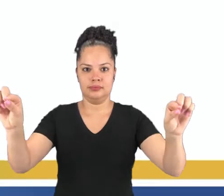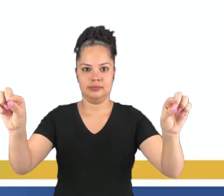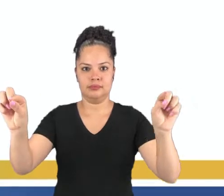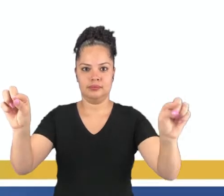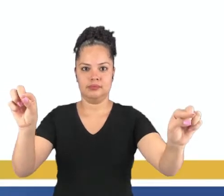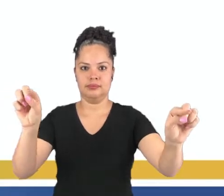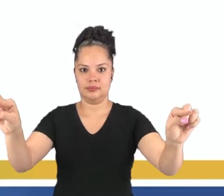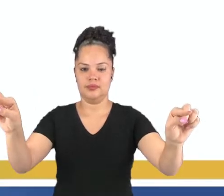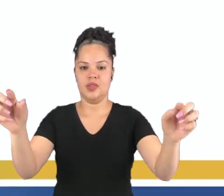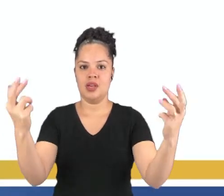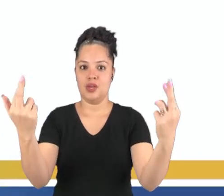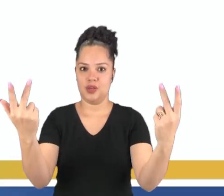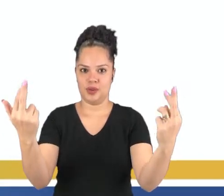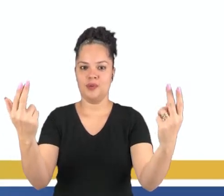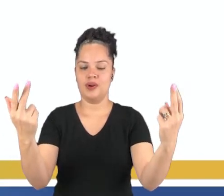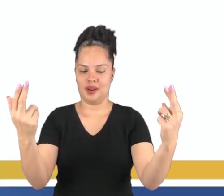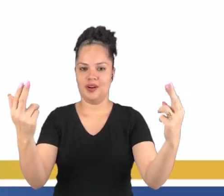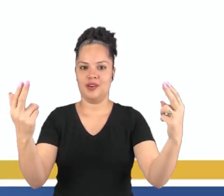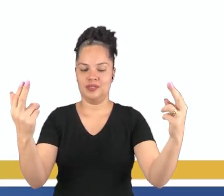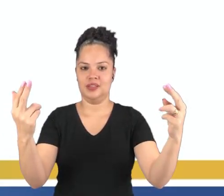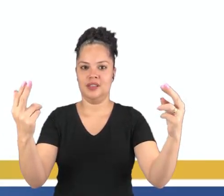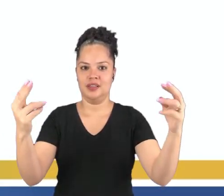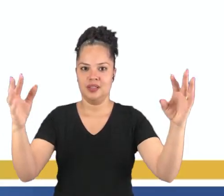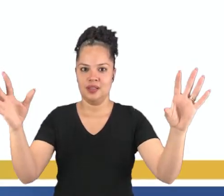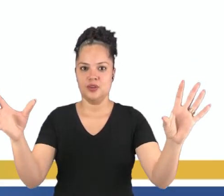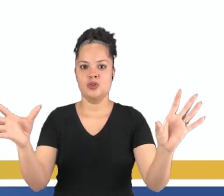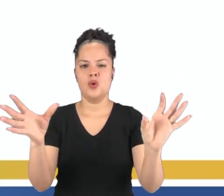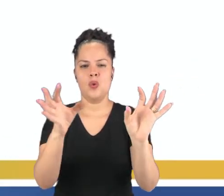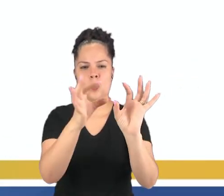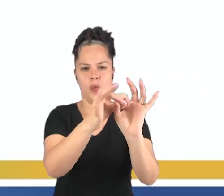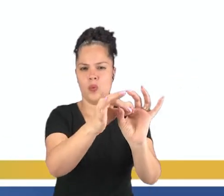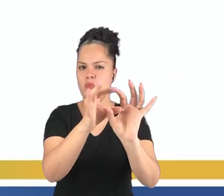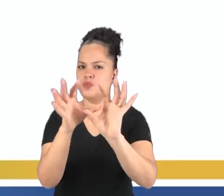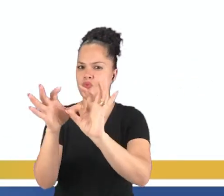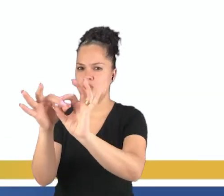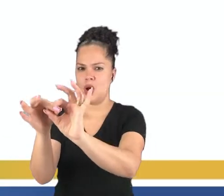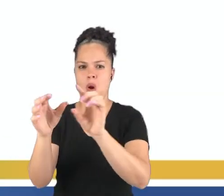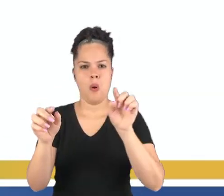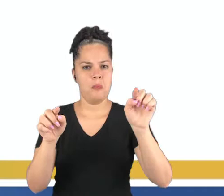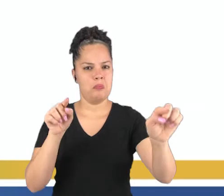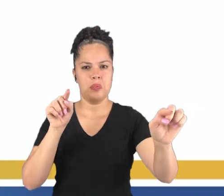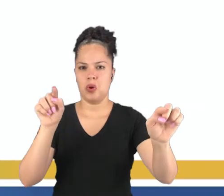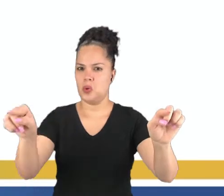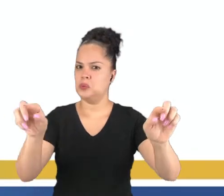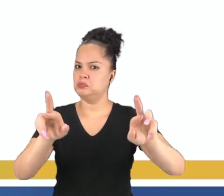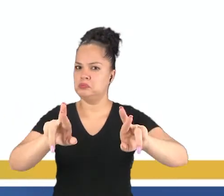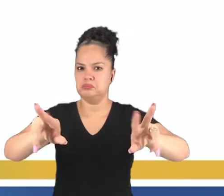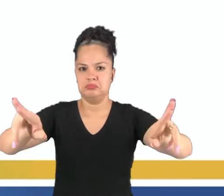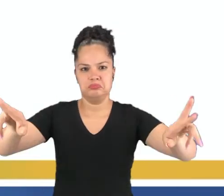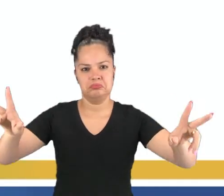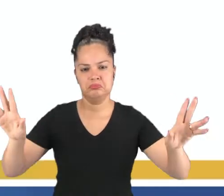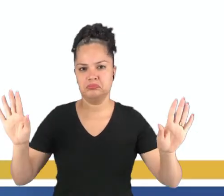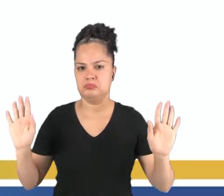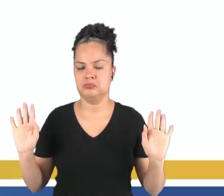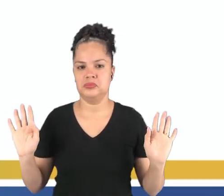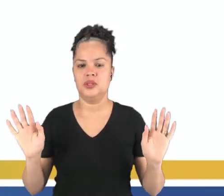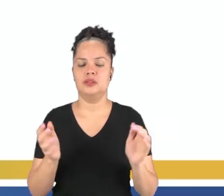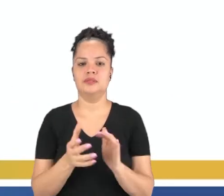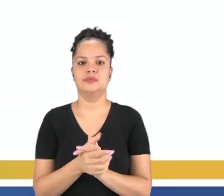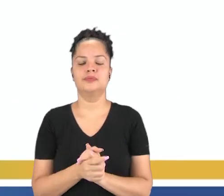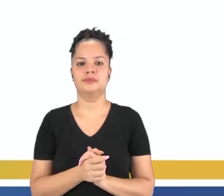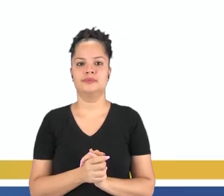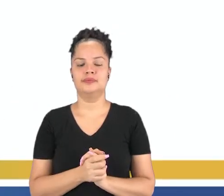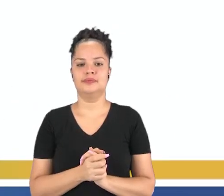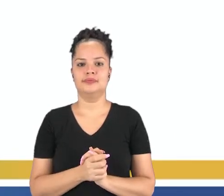pontos. Uma reta é uma junção de infinitos pontos, tanto para a esquerda quanto para a direita. A reta é